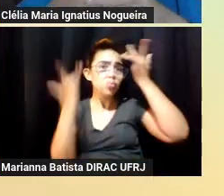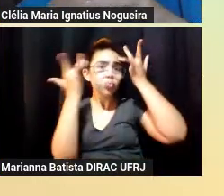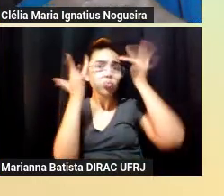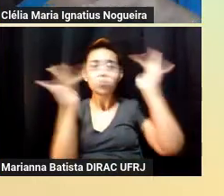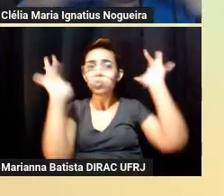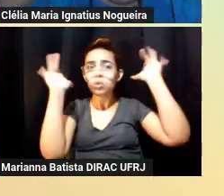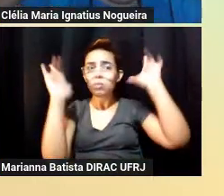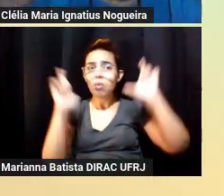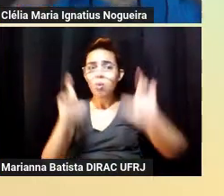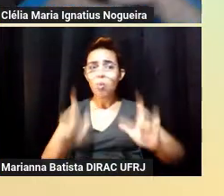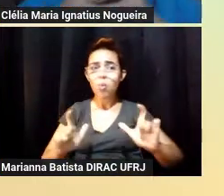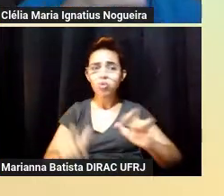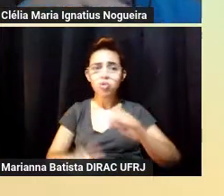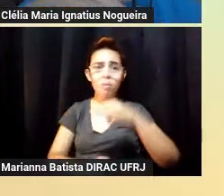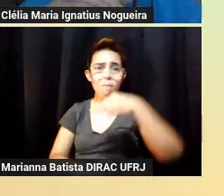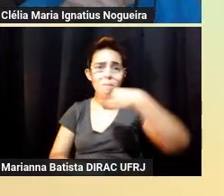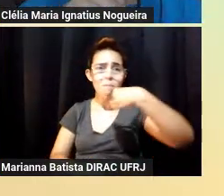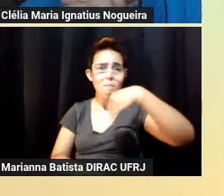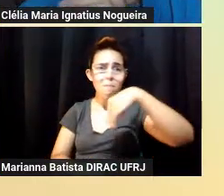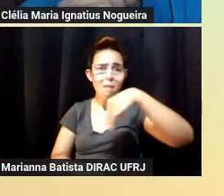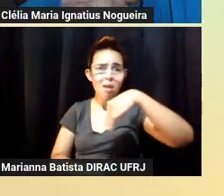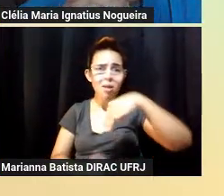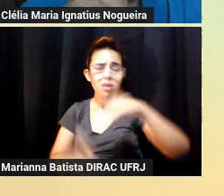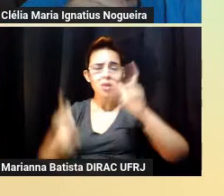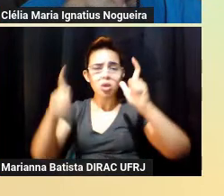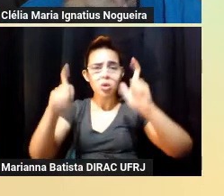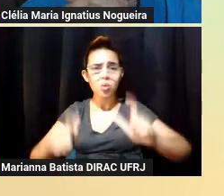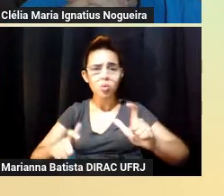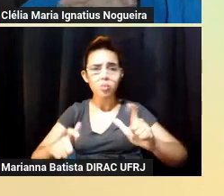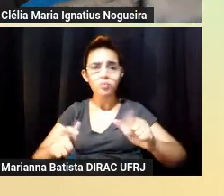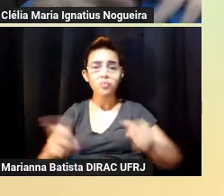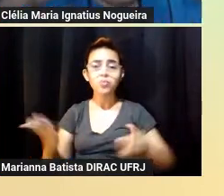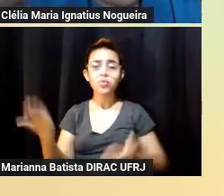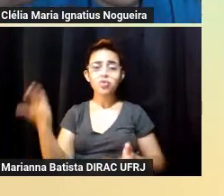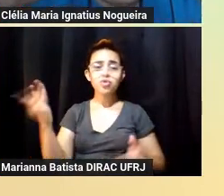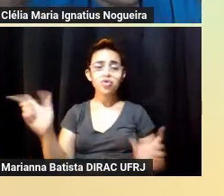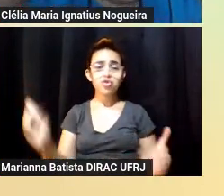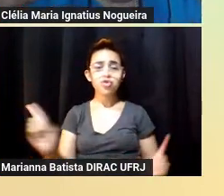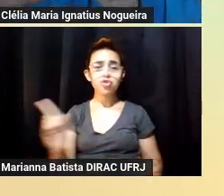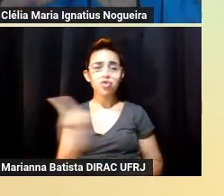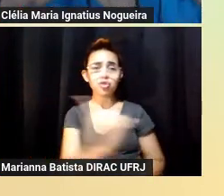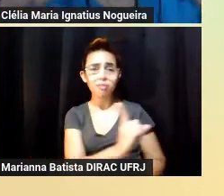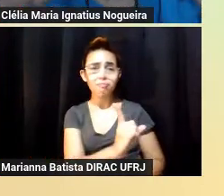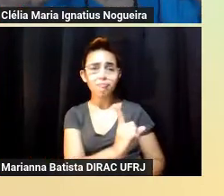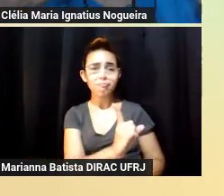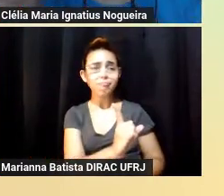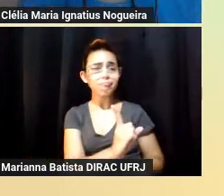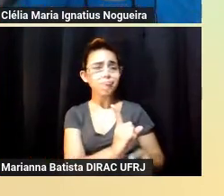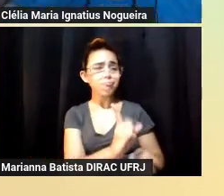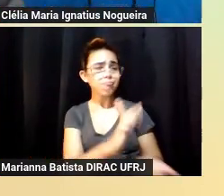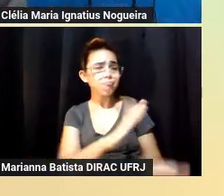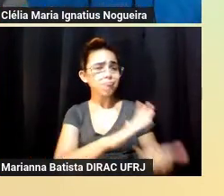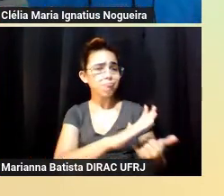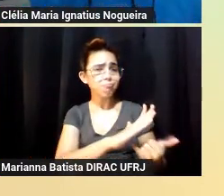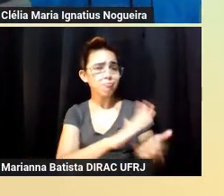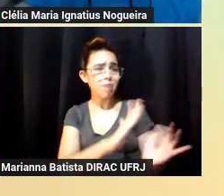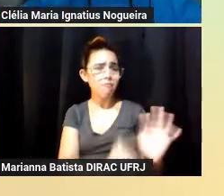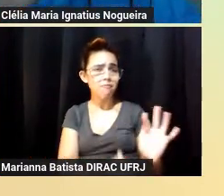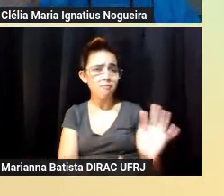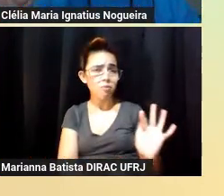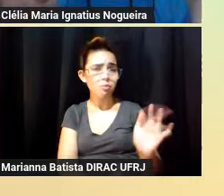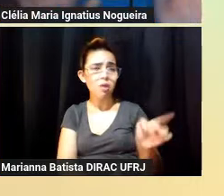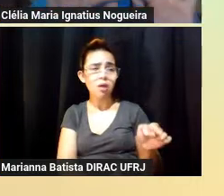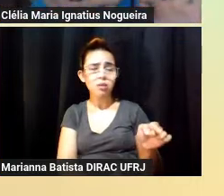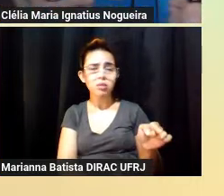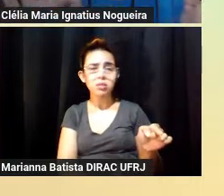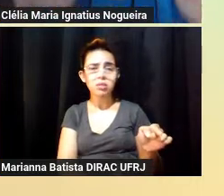eu chego lá no Instituto em São Carlos, tinha um professor, conheci o professor, conversando, que ele estava pregando na